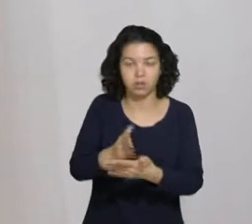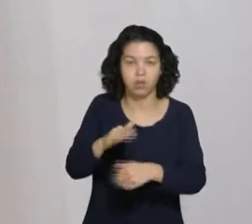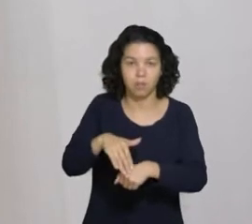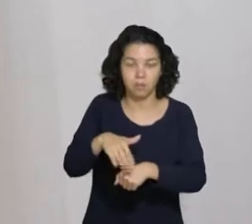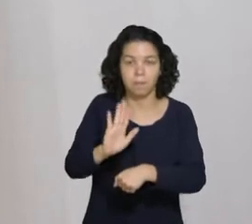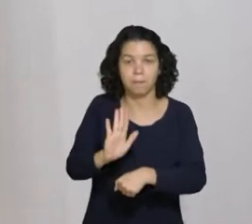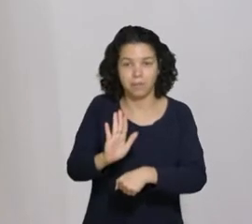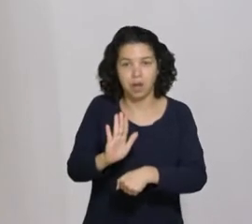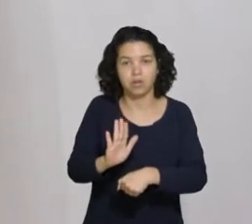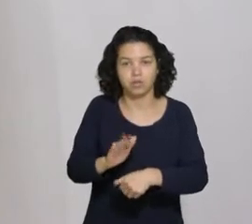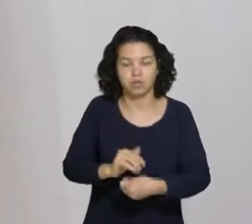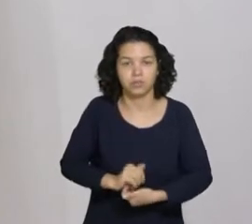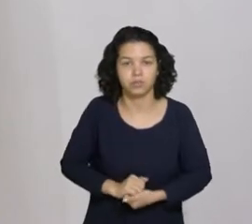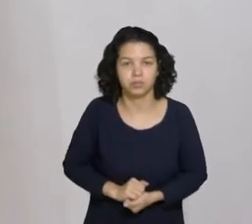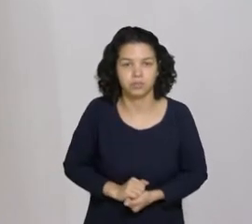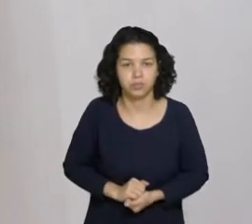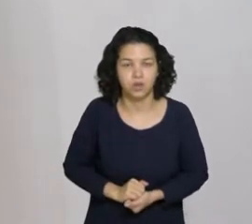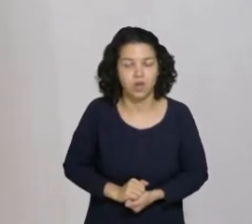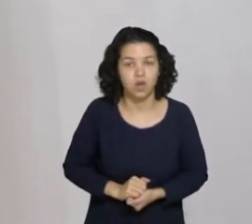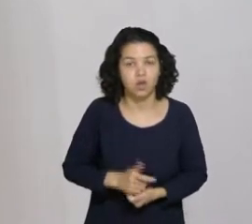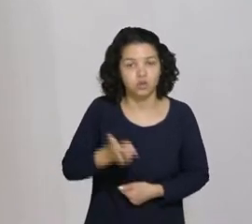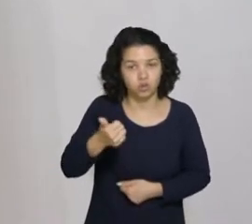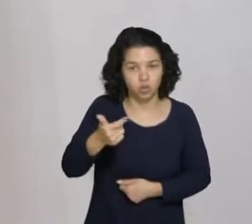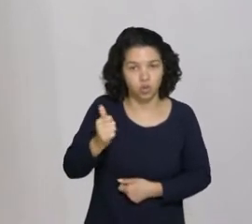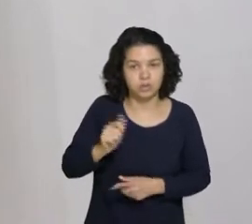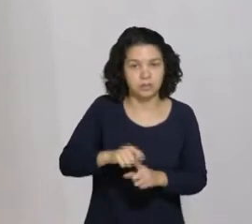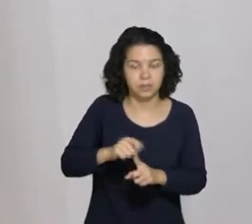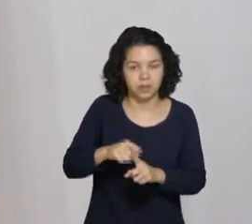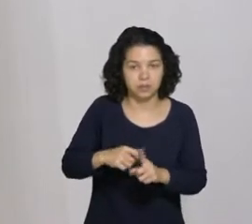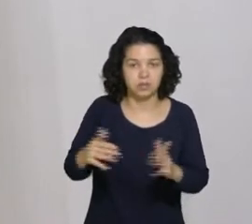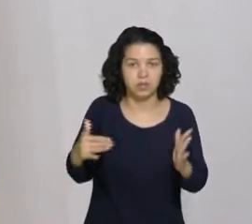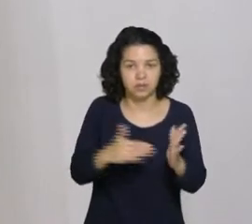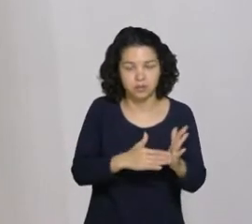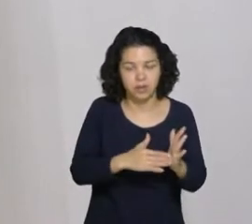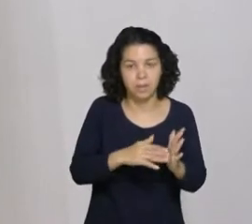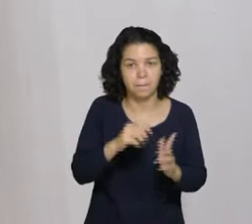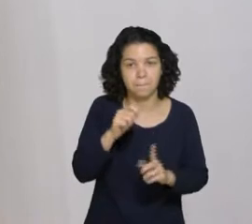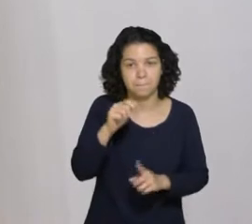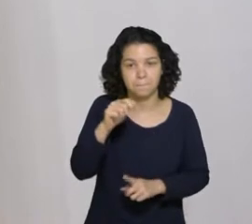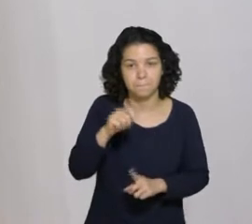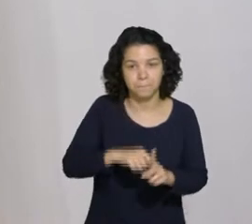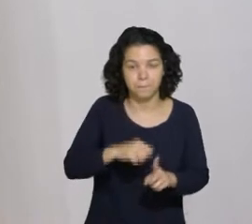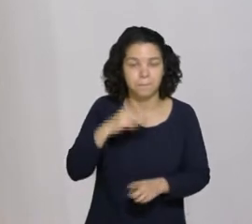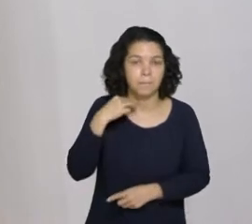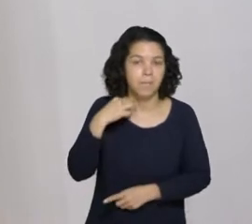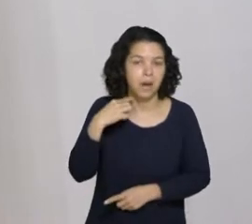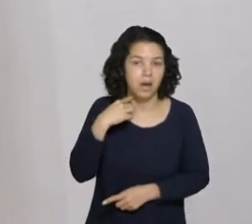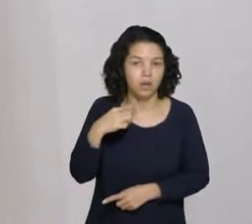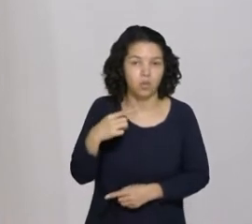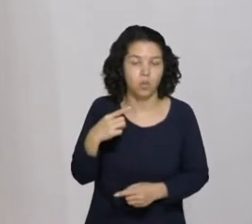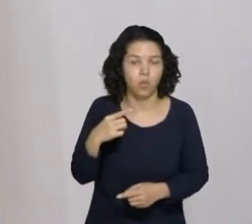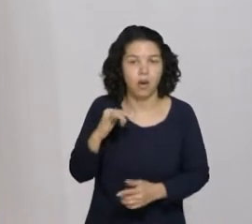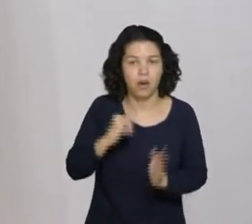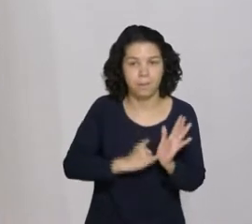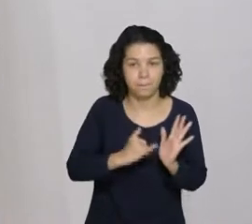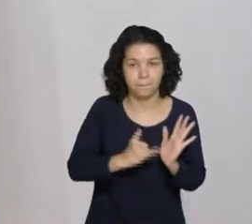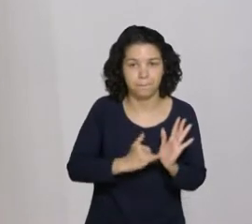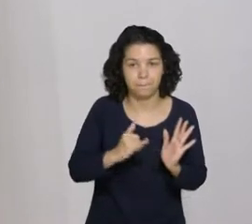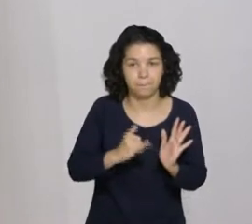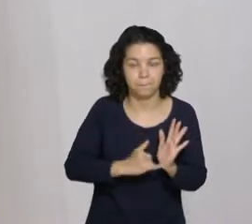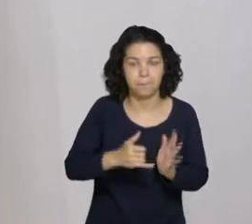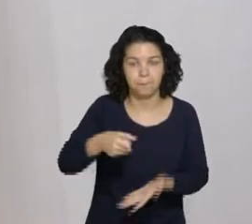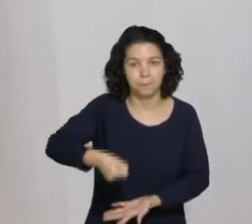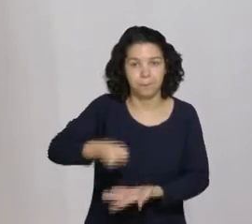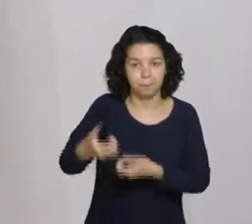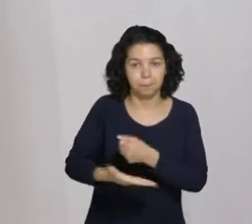em há 11 meses até maio a inflação da cesta básica foi de 27